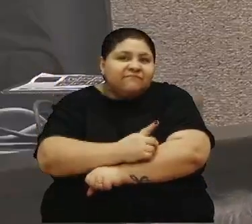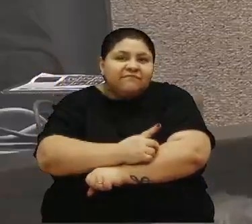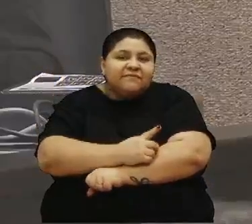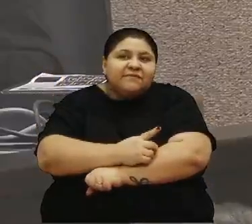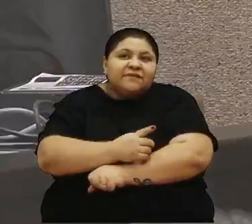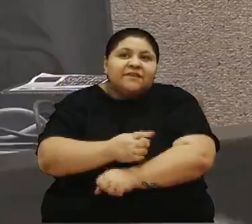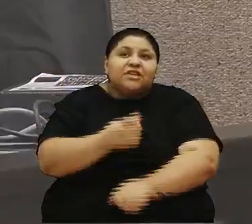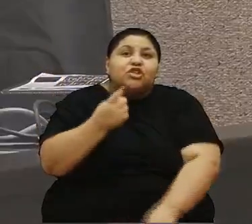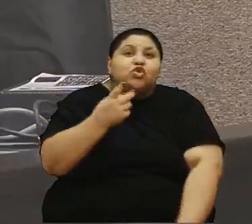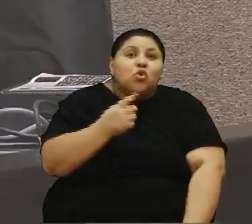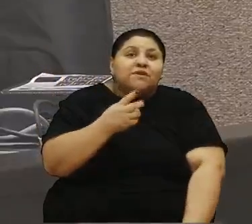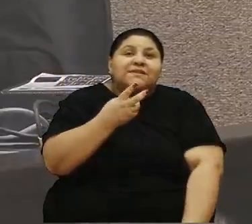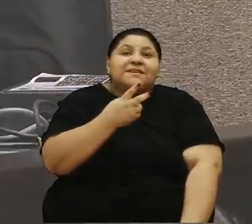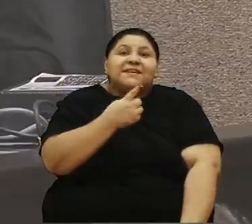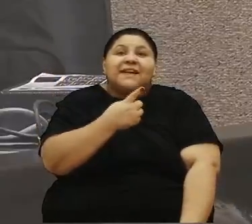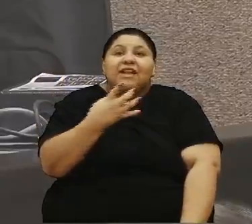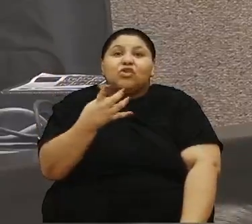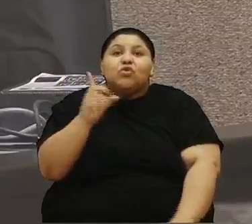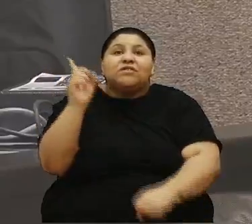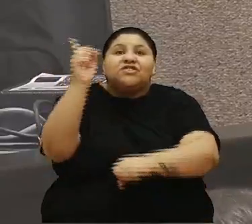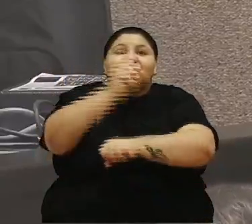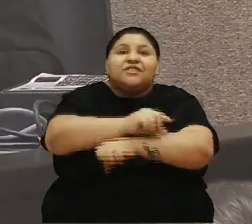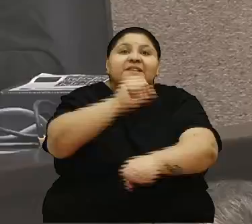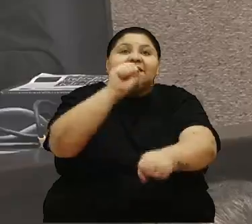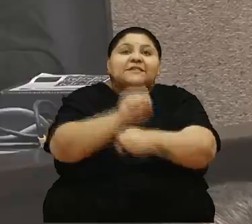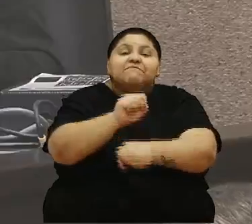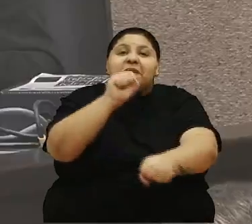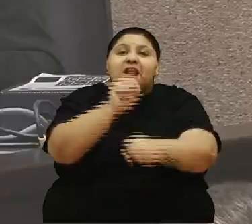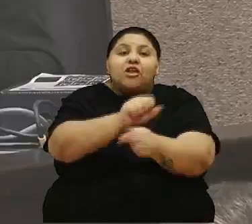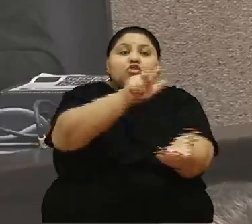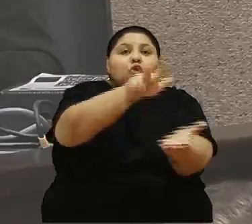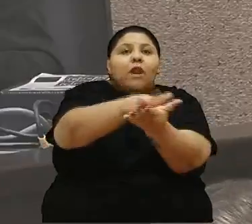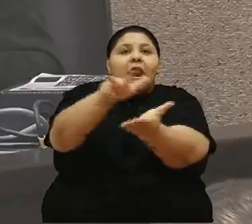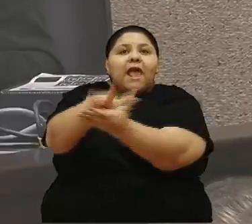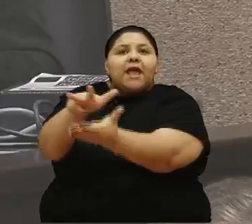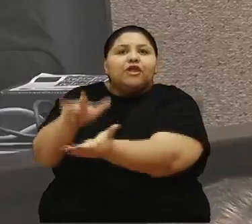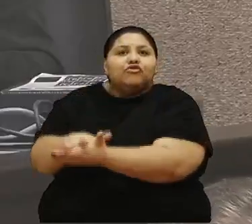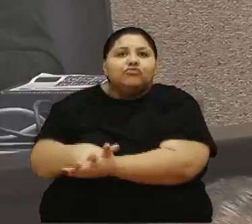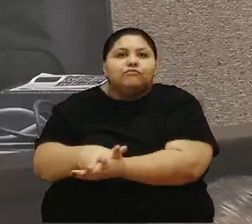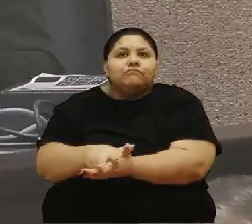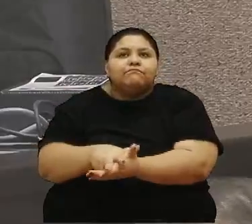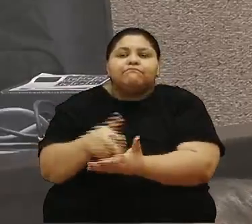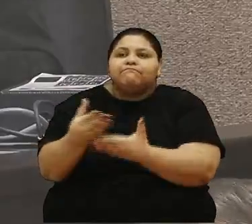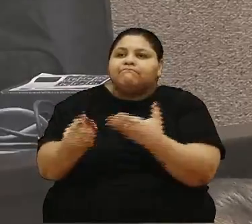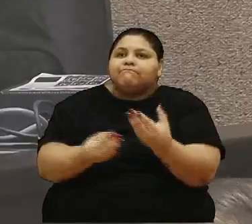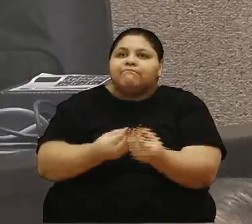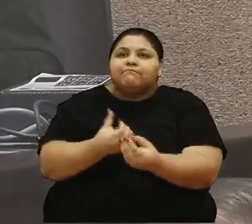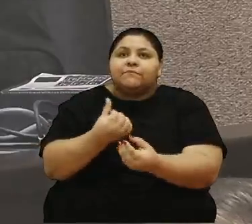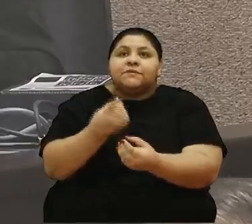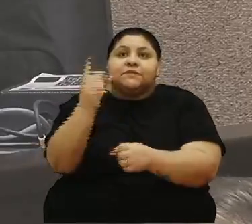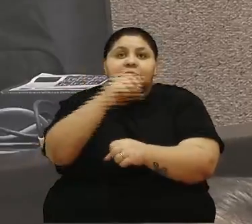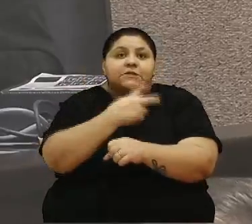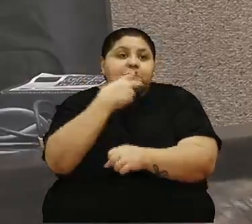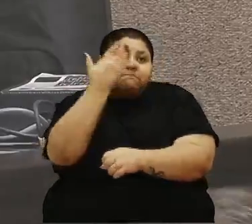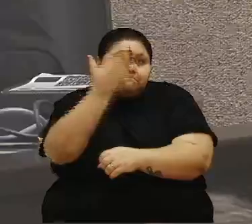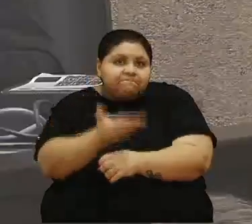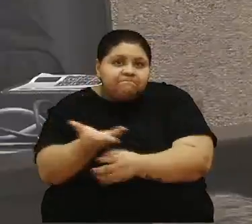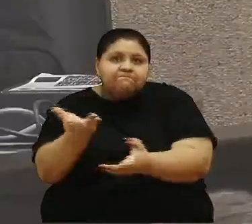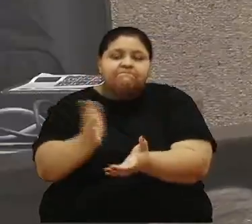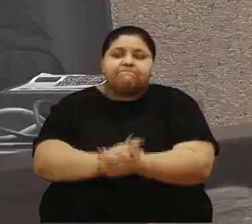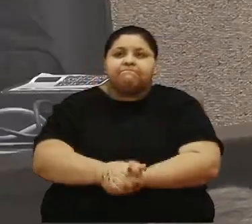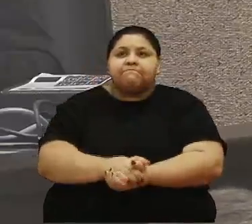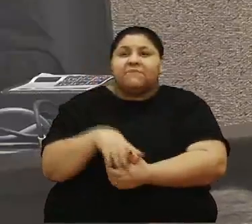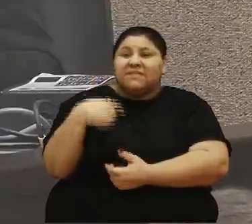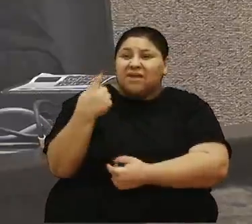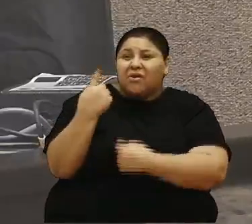Chega a 12, 14 dias as pessoas aguardando 6 dias ali, como é o seu caso. Então,